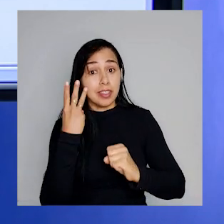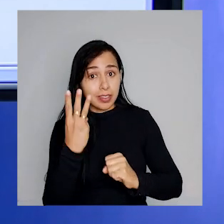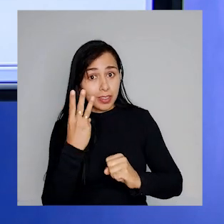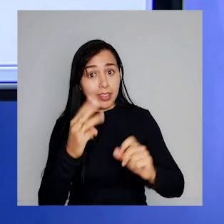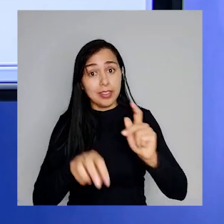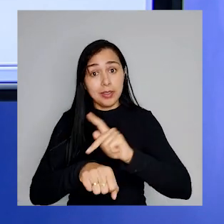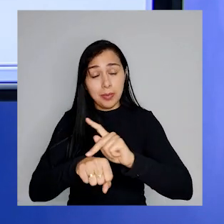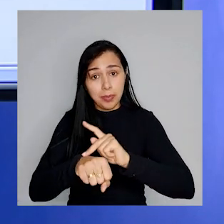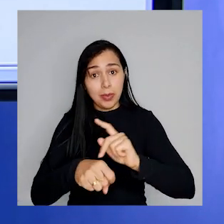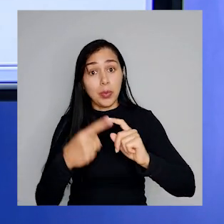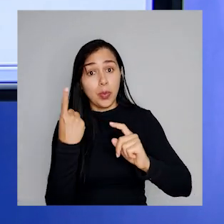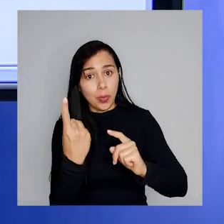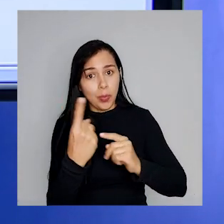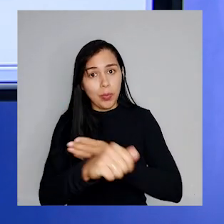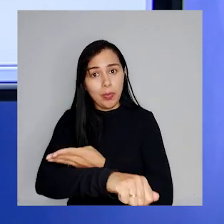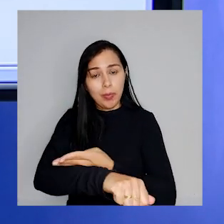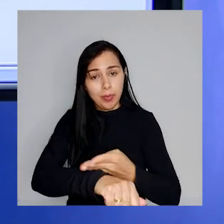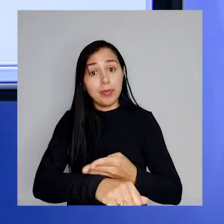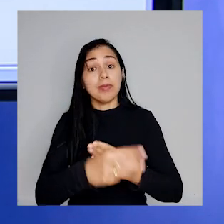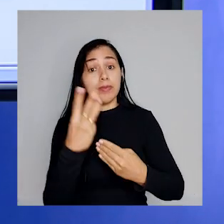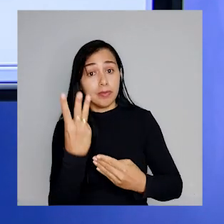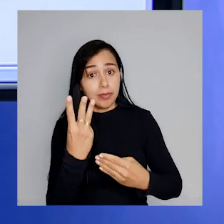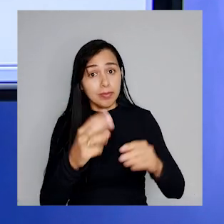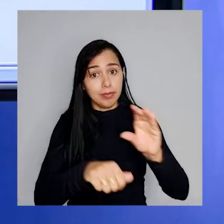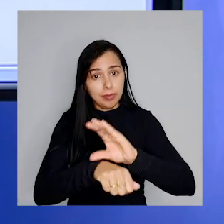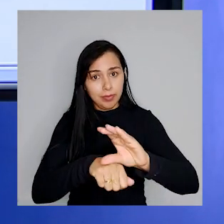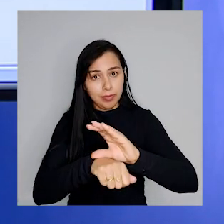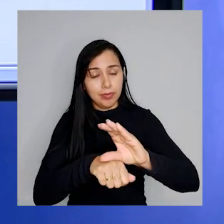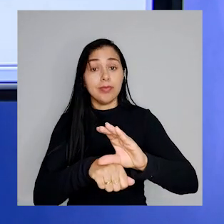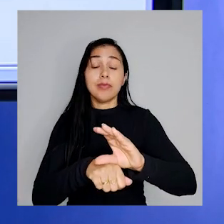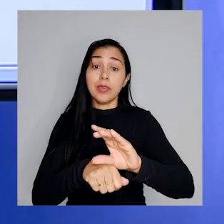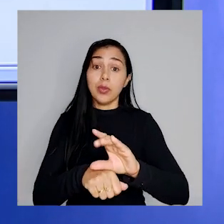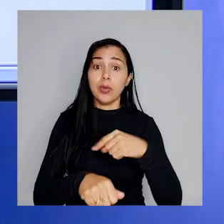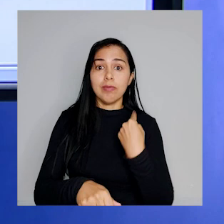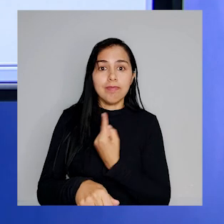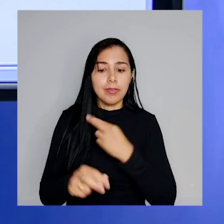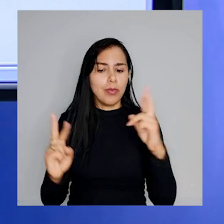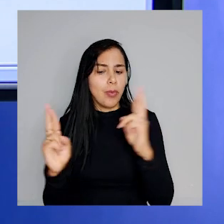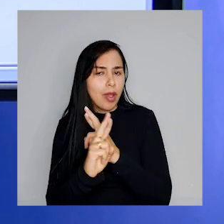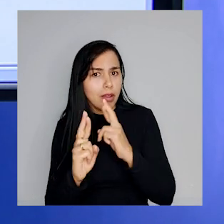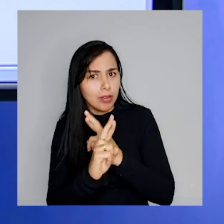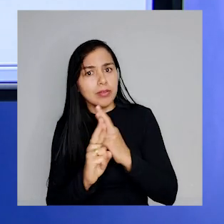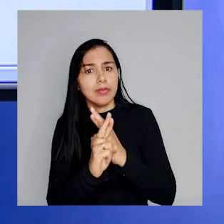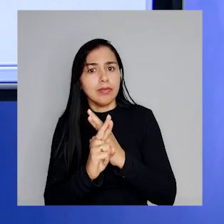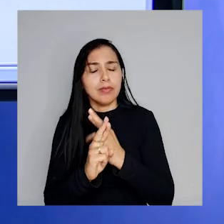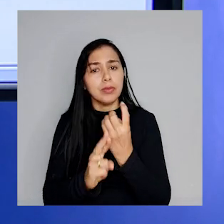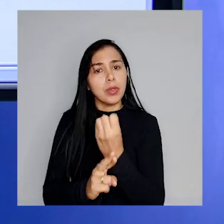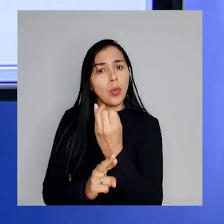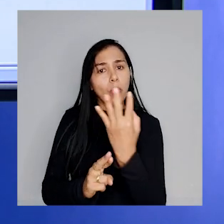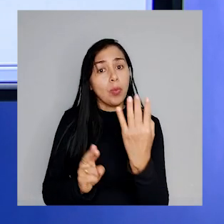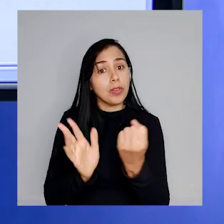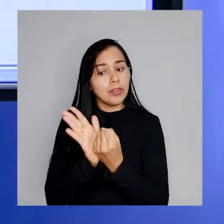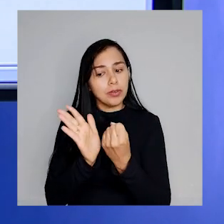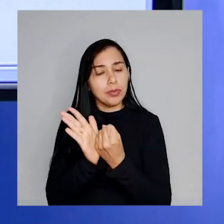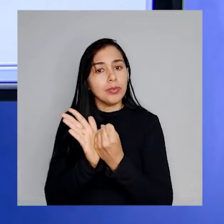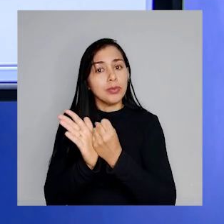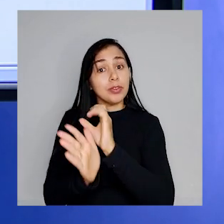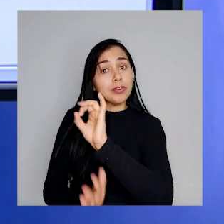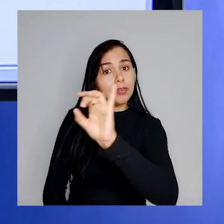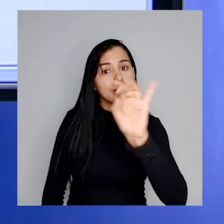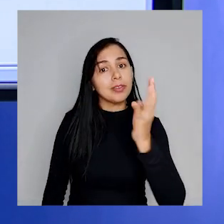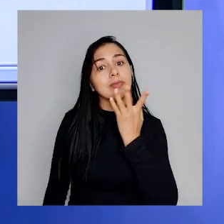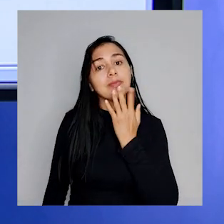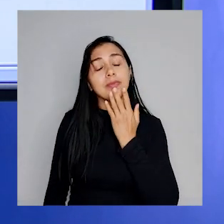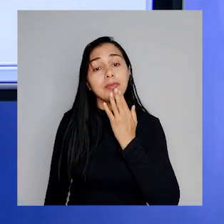uma relação nessa terceira parte dos pinos pretos, brancos e cinza. Só que eu vou precisar descobrir primeiro